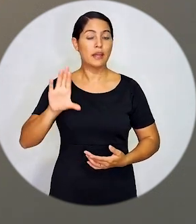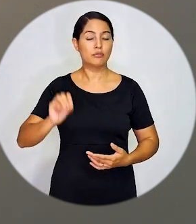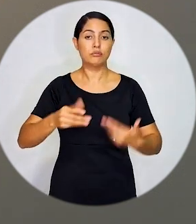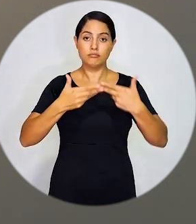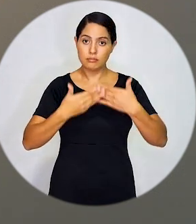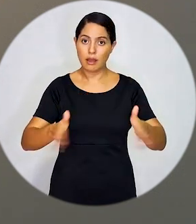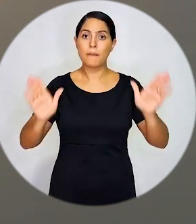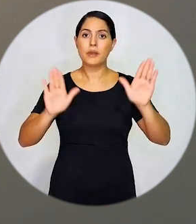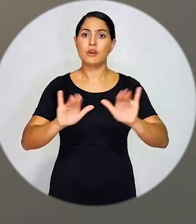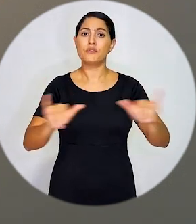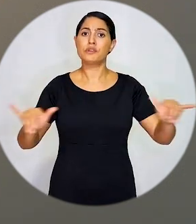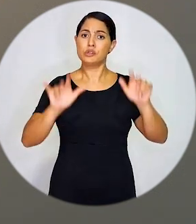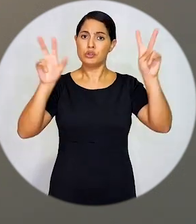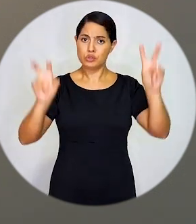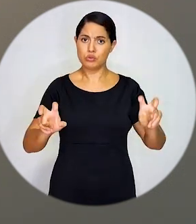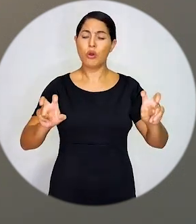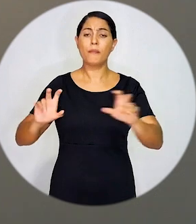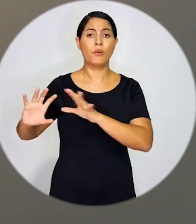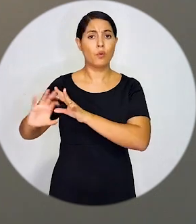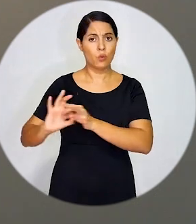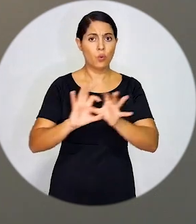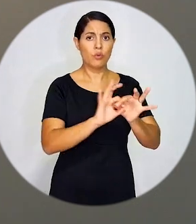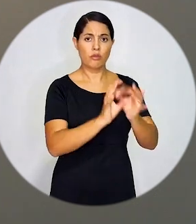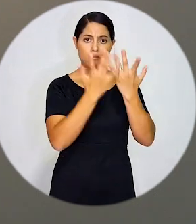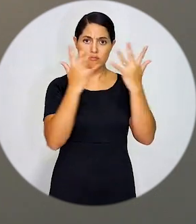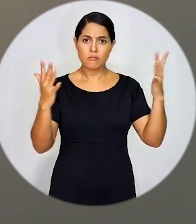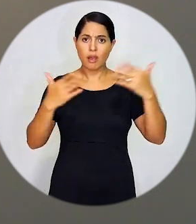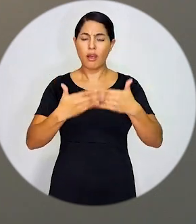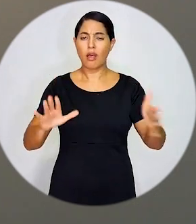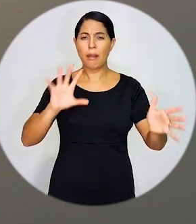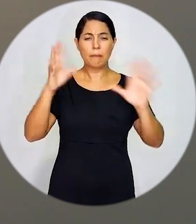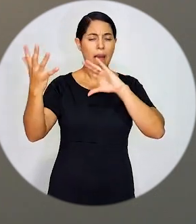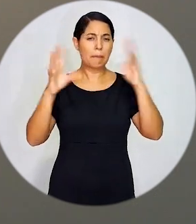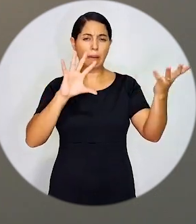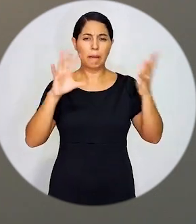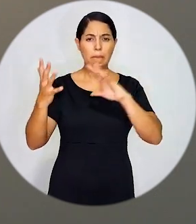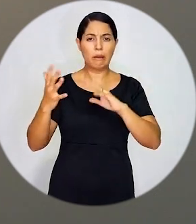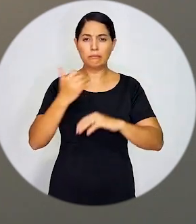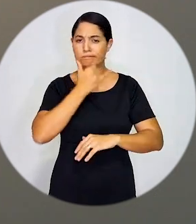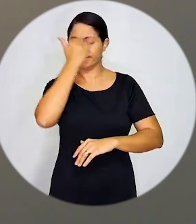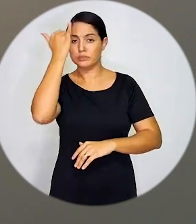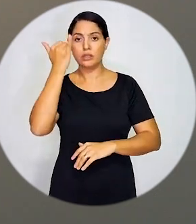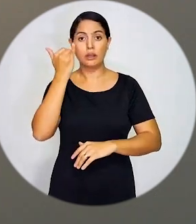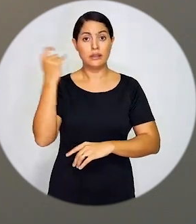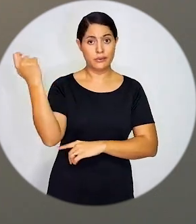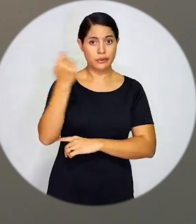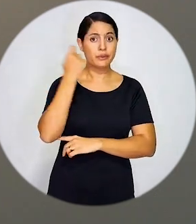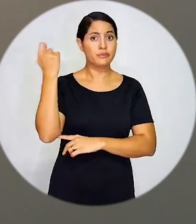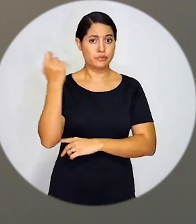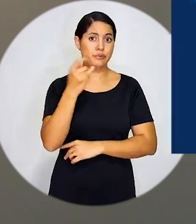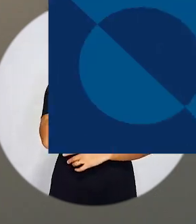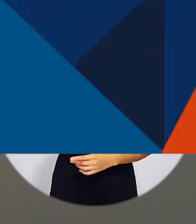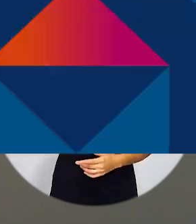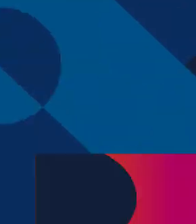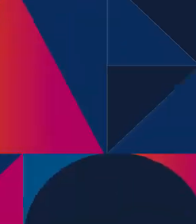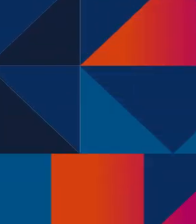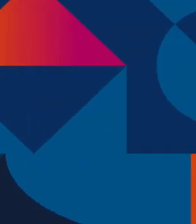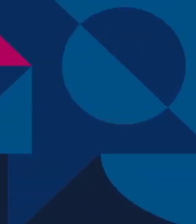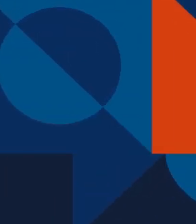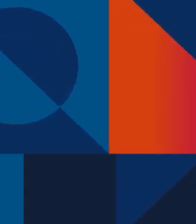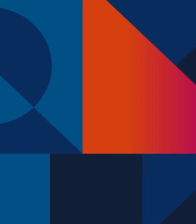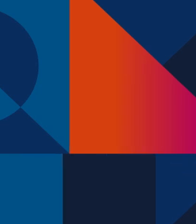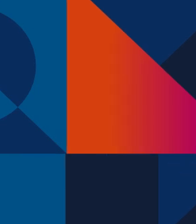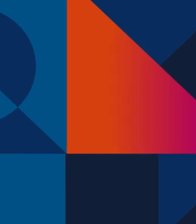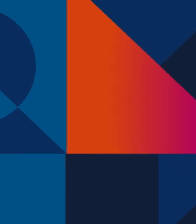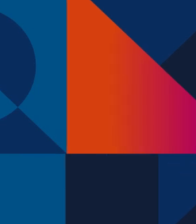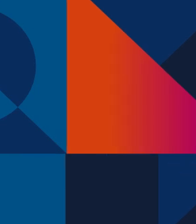a importância do evento em um contexto marcado por desastres climáticos, como o que aconteceu no Rio Grande do Sul.